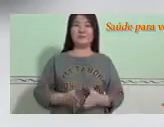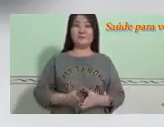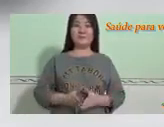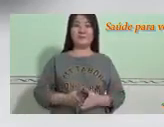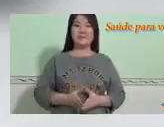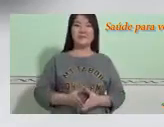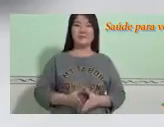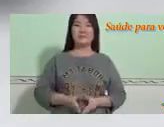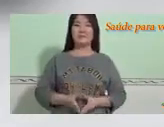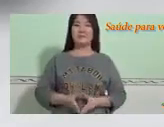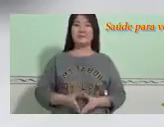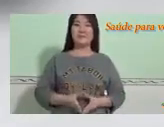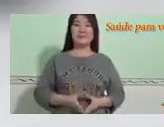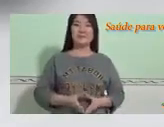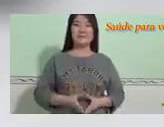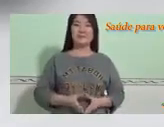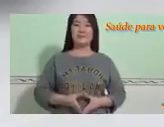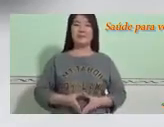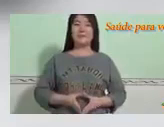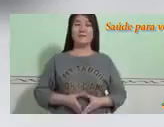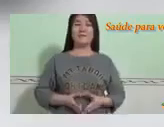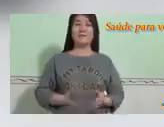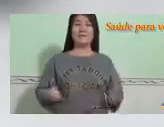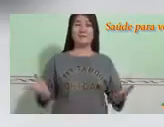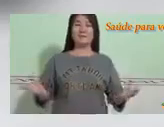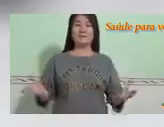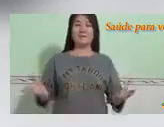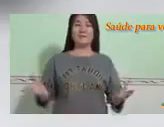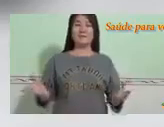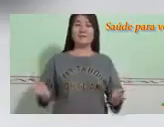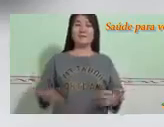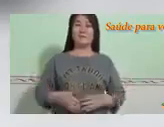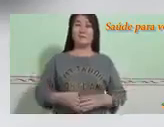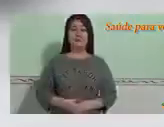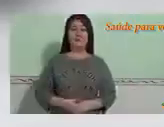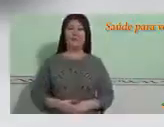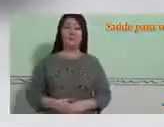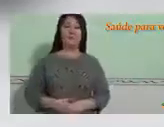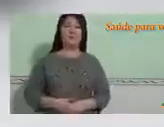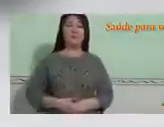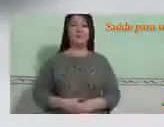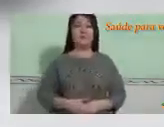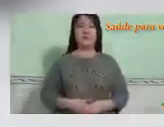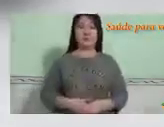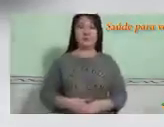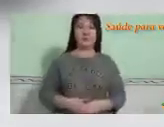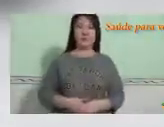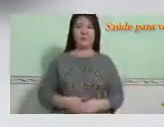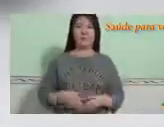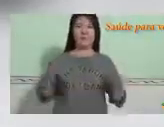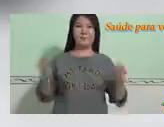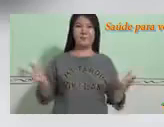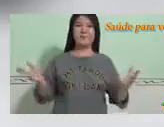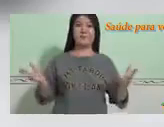Na maioria das vezes, o médico recomenda a realização dos seguintes exames: 2. Exames de imagem,